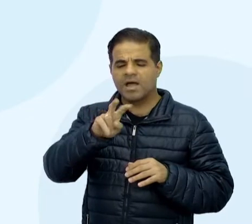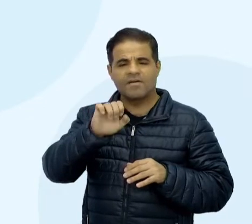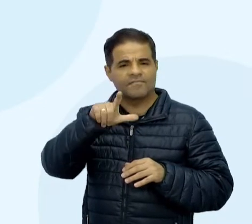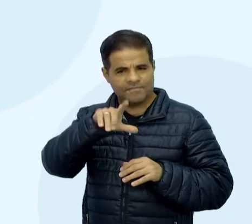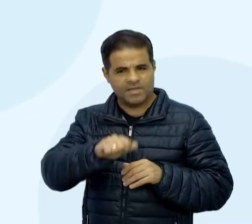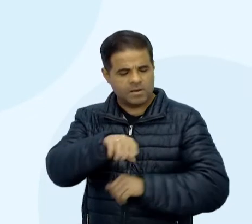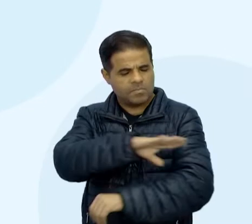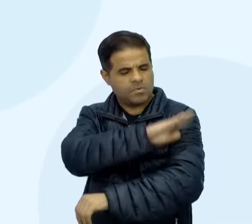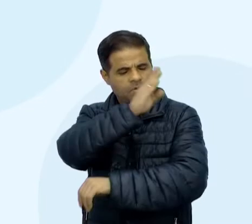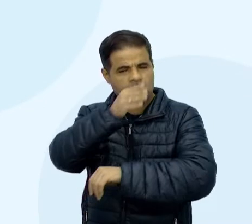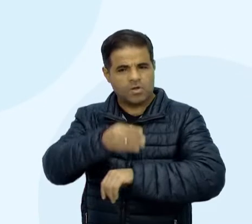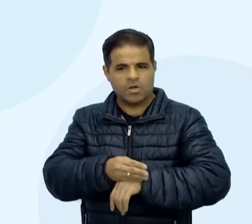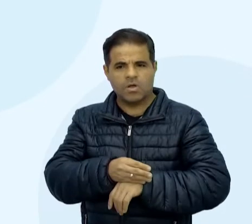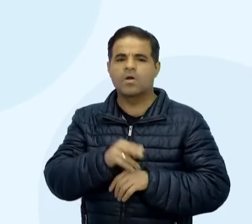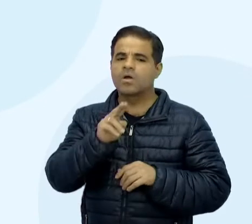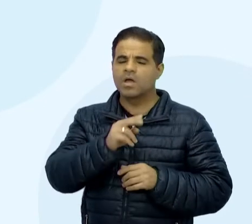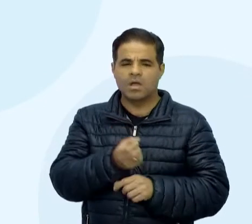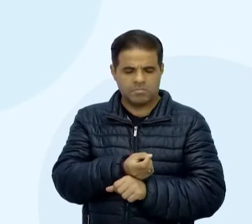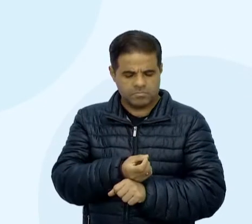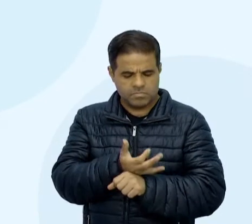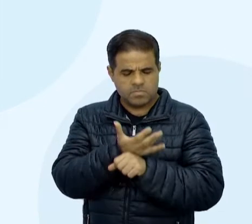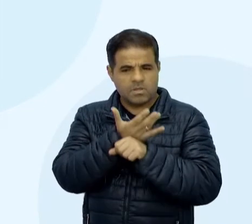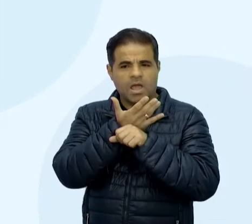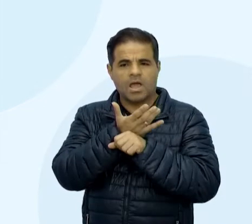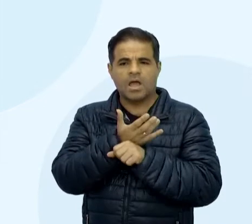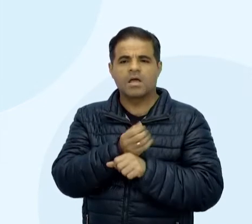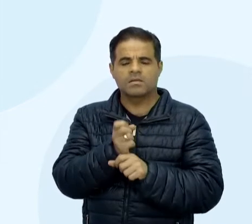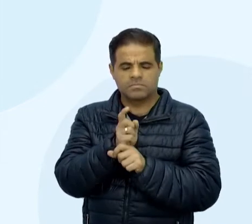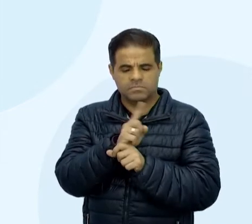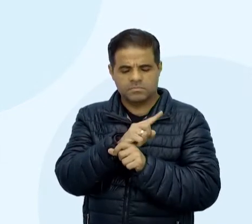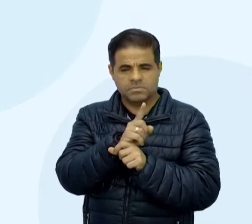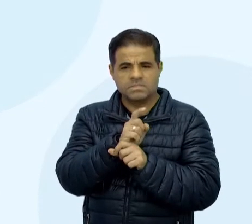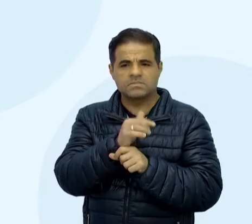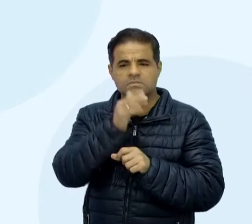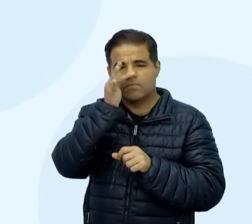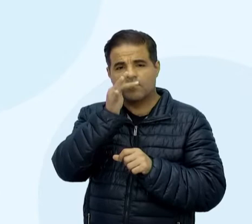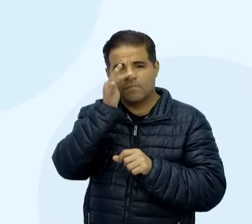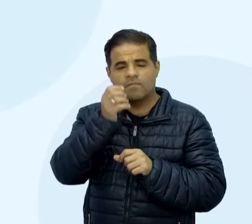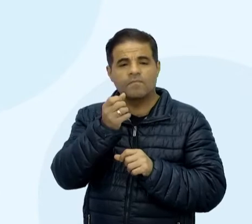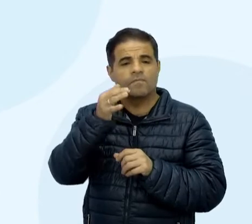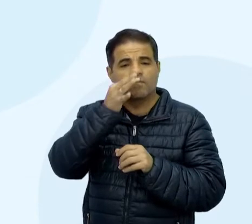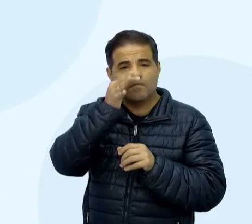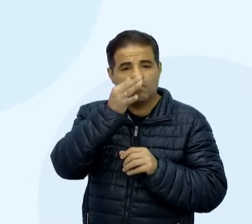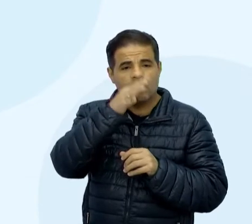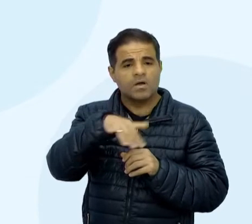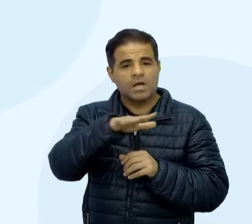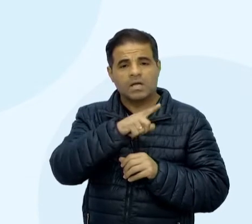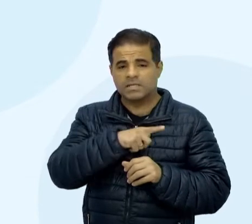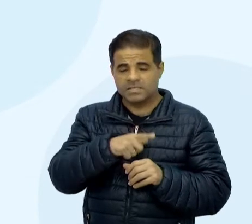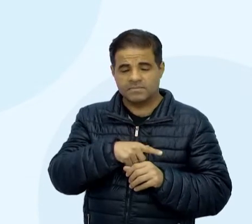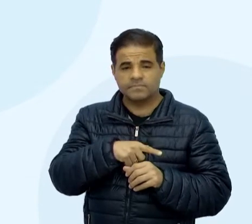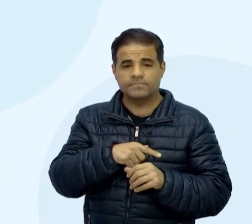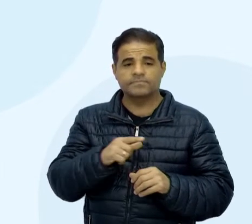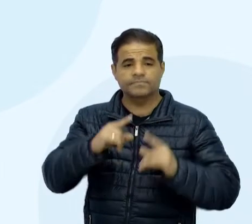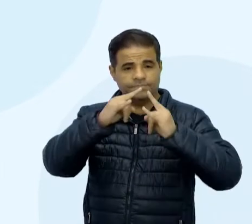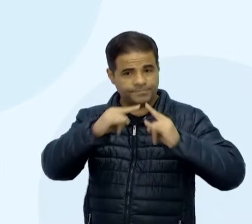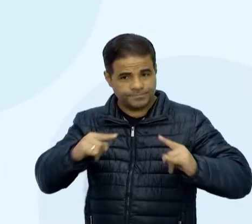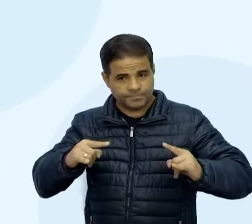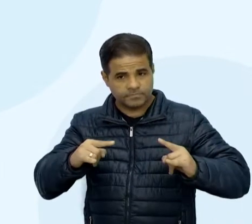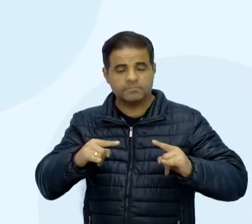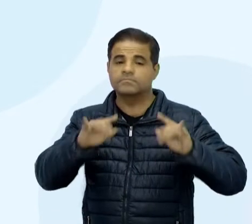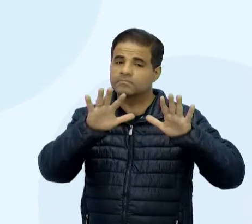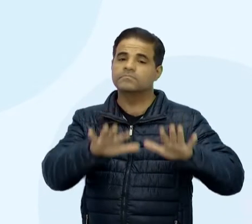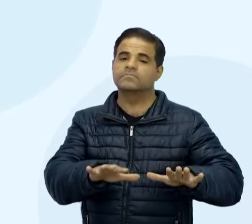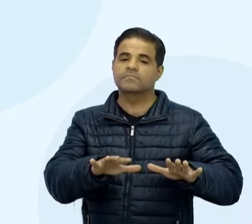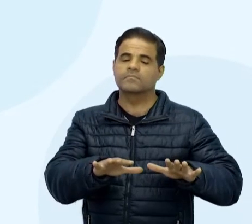tá? Então era uma plantinha que é um arbusto espinhento que tem flores brancas. Então ali onde está a barraquinha dos soldados, ficaria